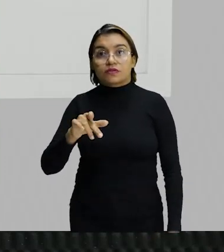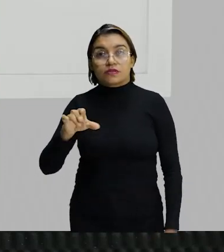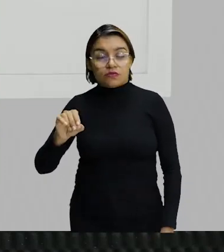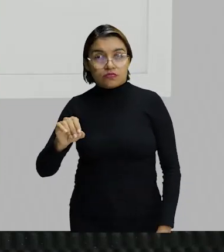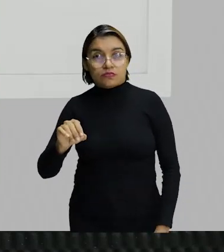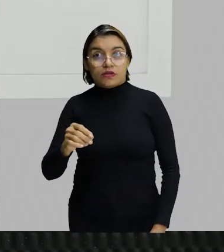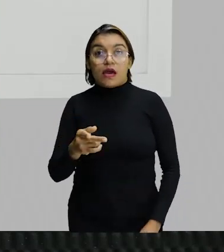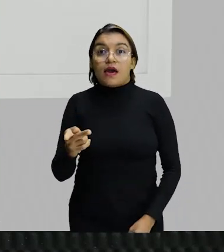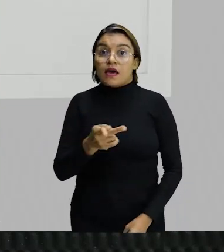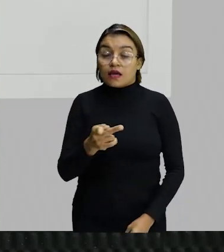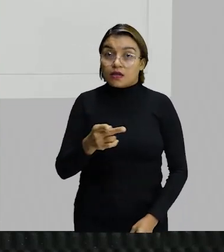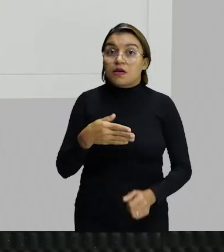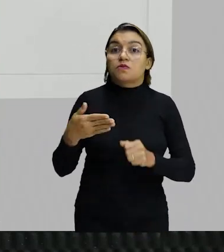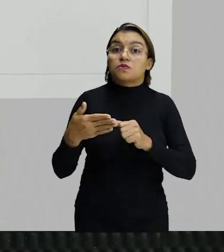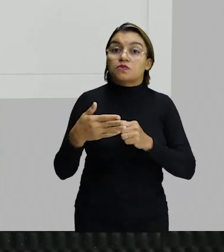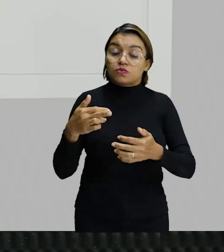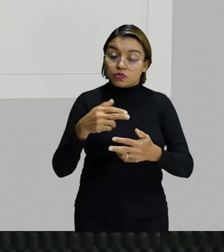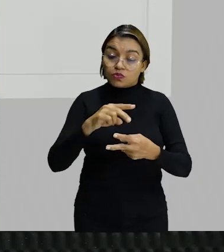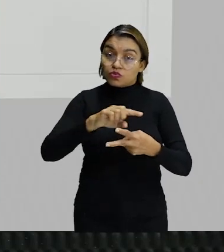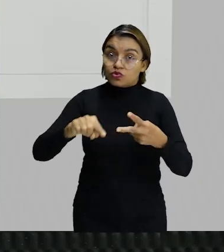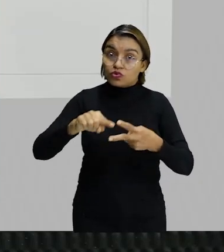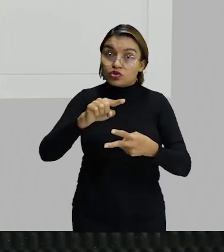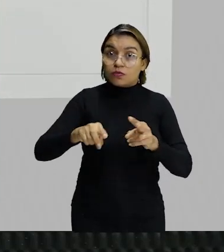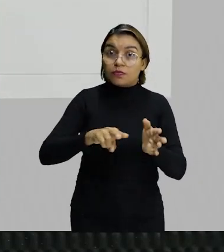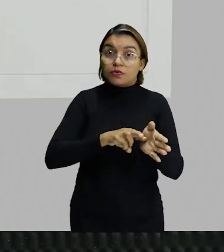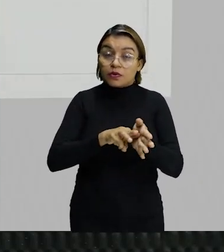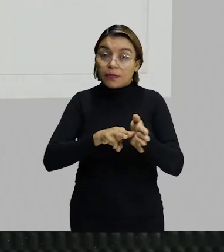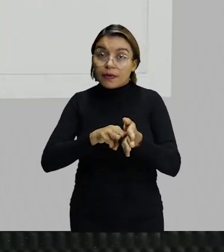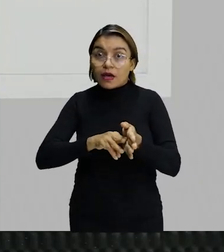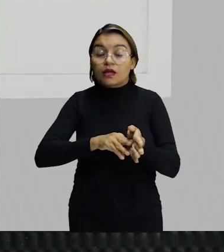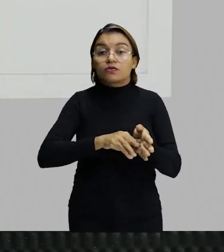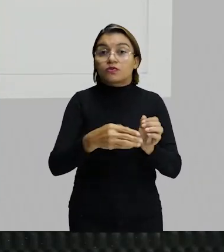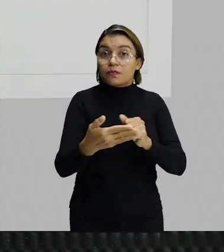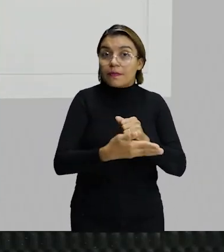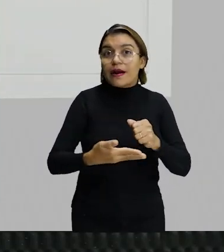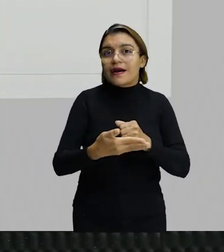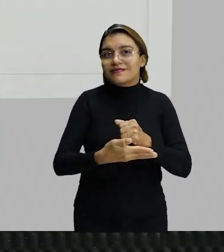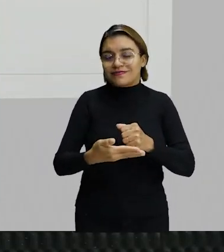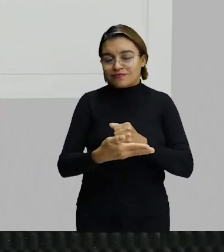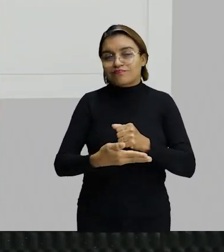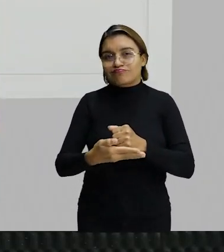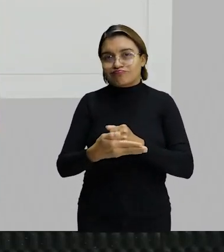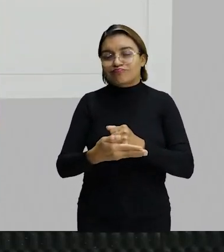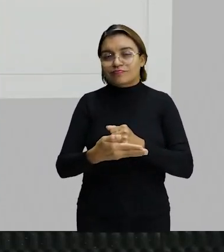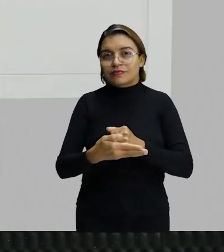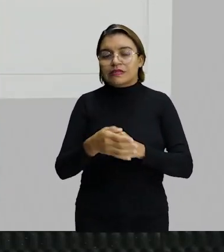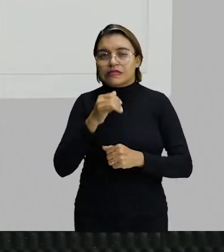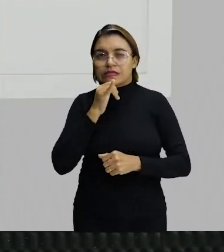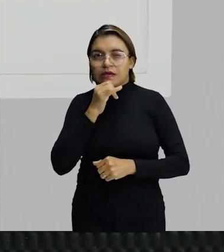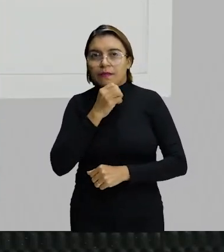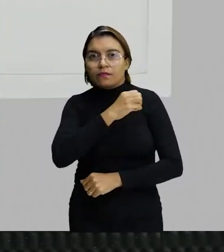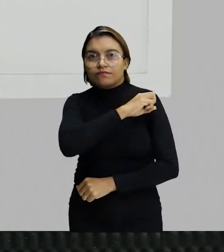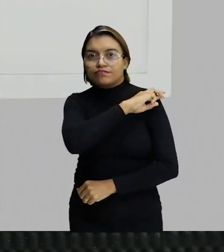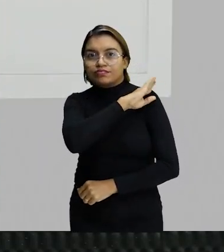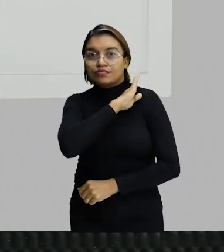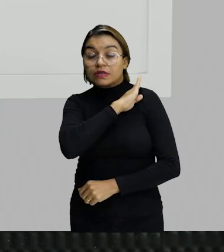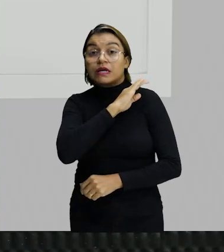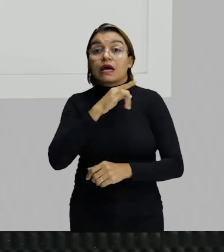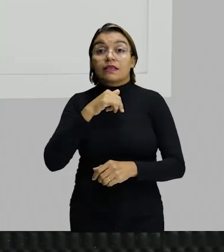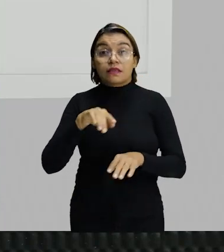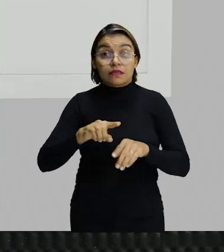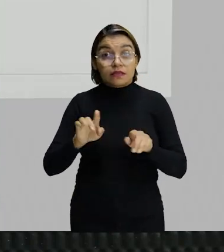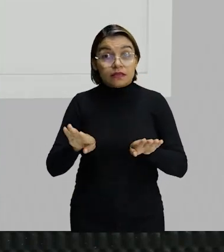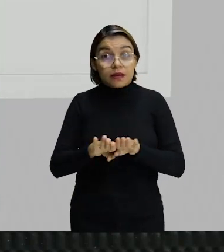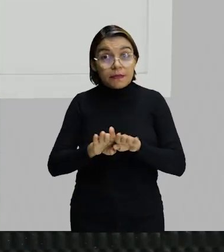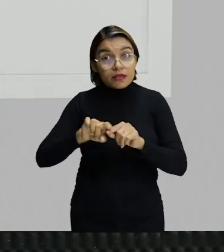que são os mais básicos, né? São os mais badalados, que você vai aproveitar, principalmente na educação básica, aí no ensino médio, e até mesmo